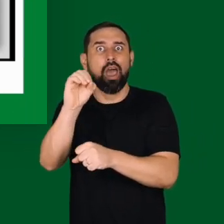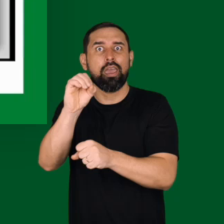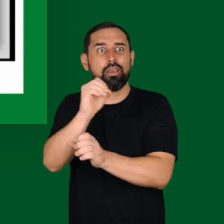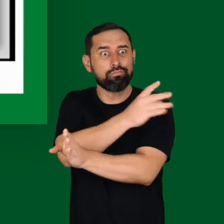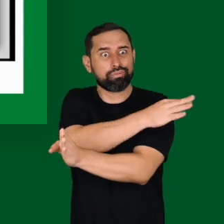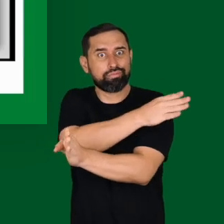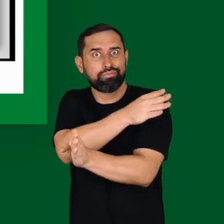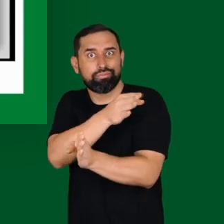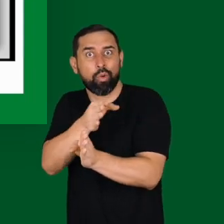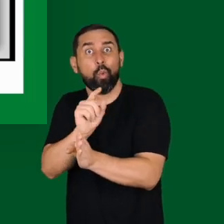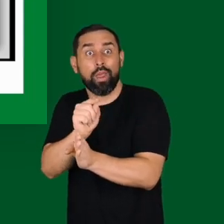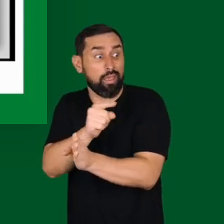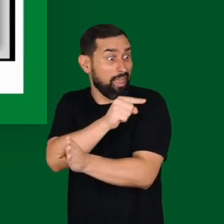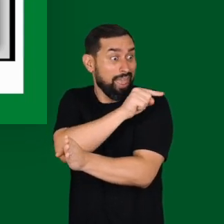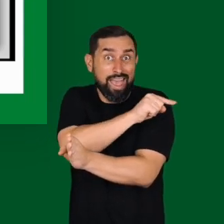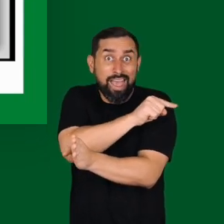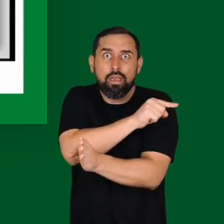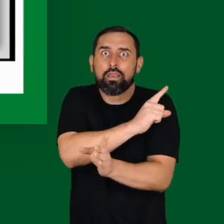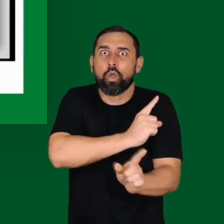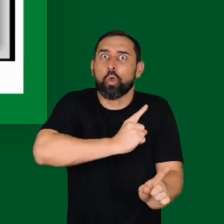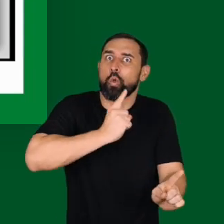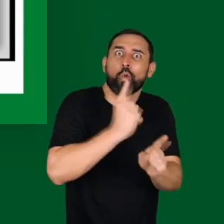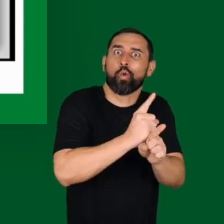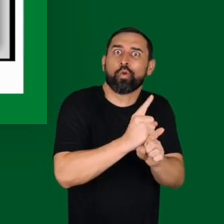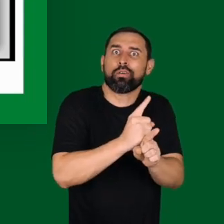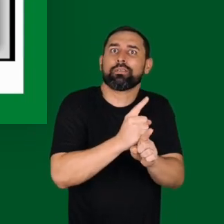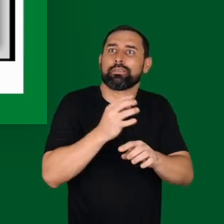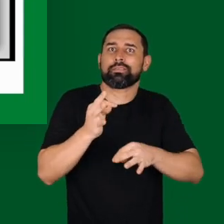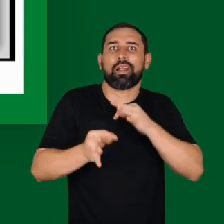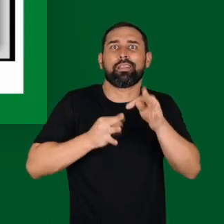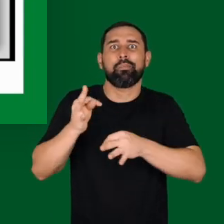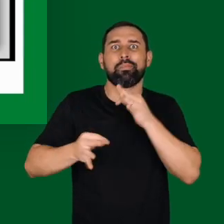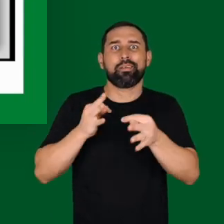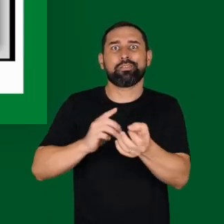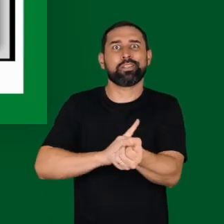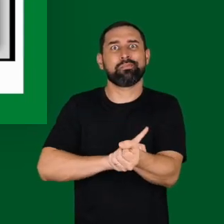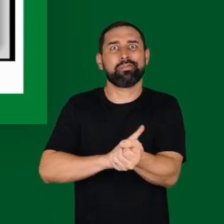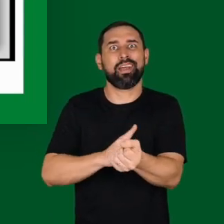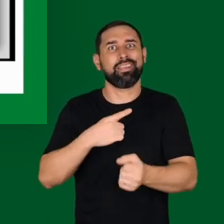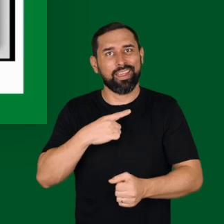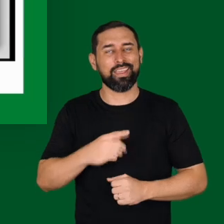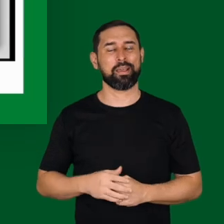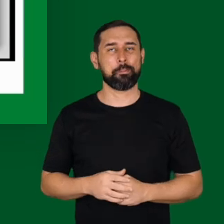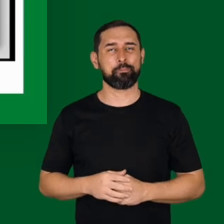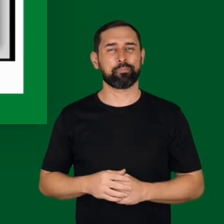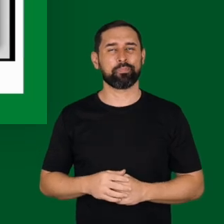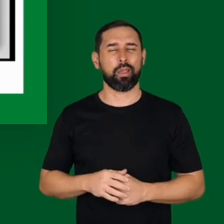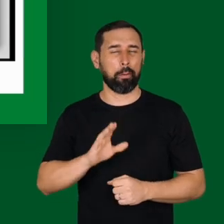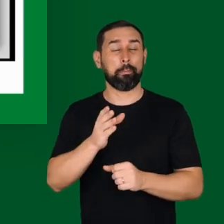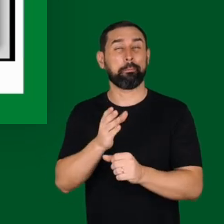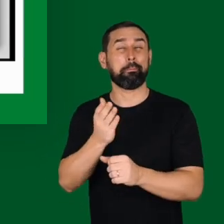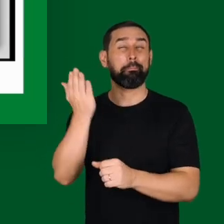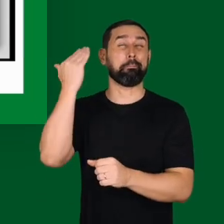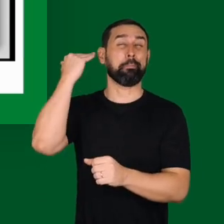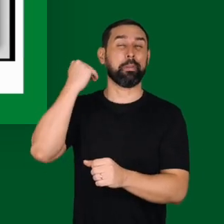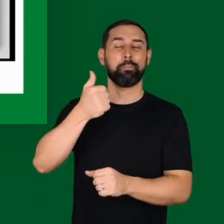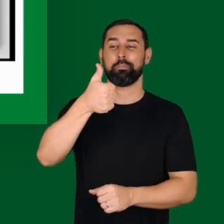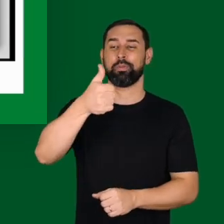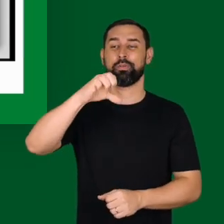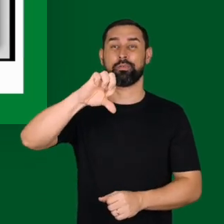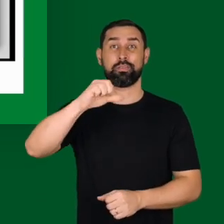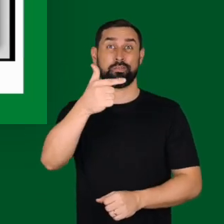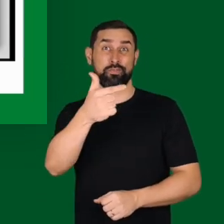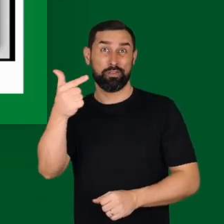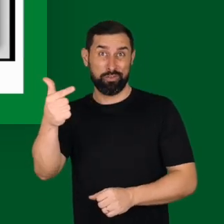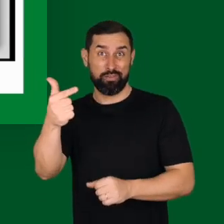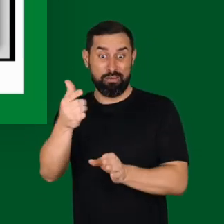anos da descoberta da insulina. Então, antes de 1922, todo paciente que descobriu